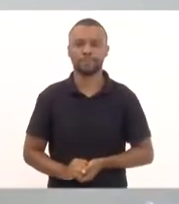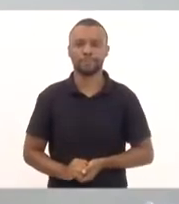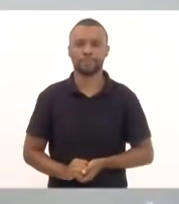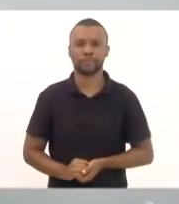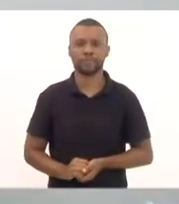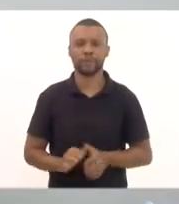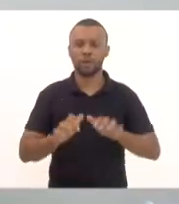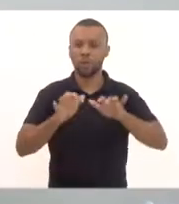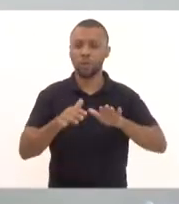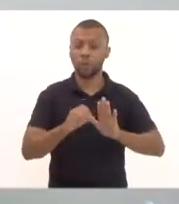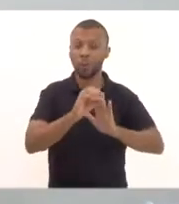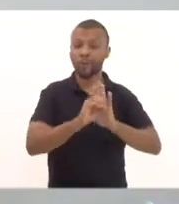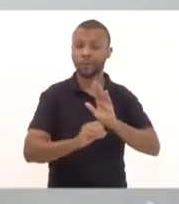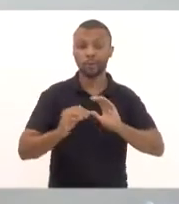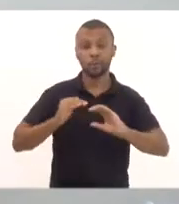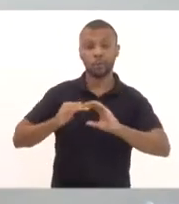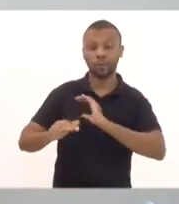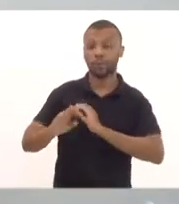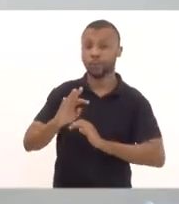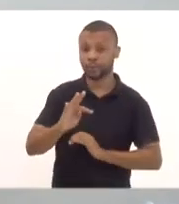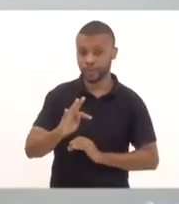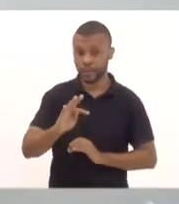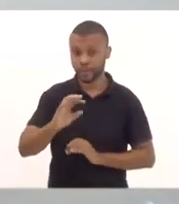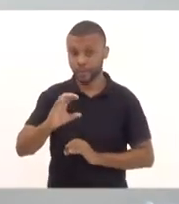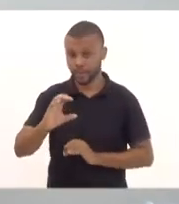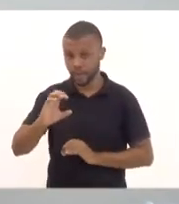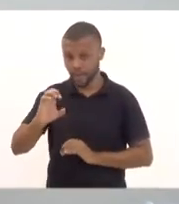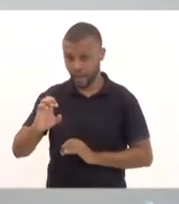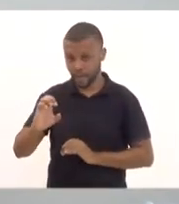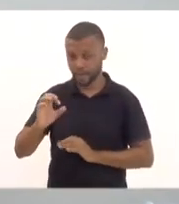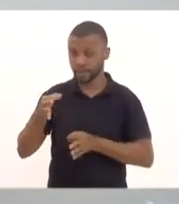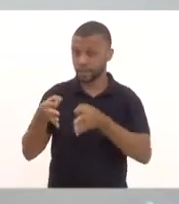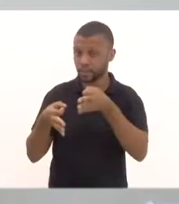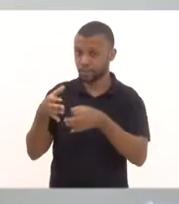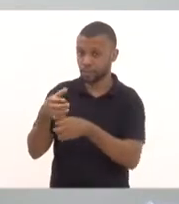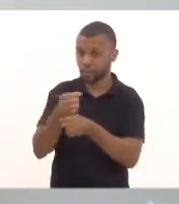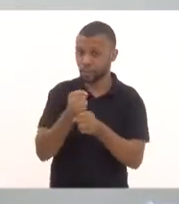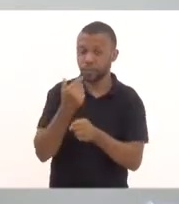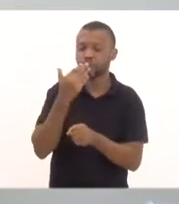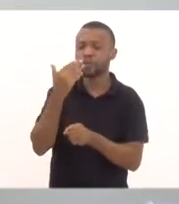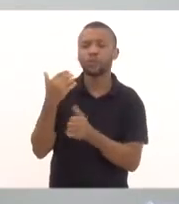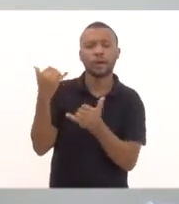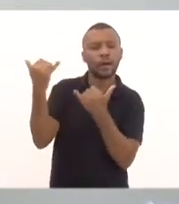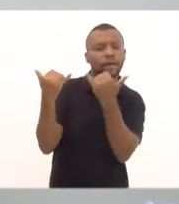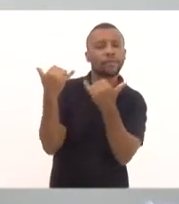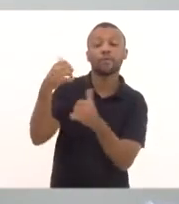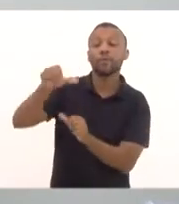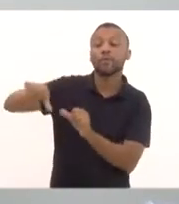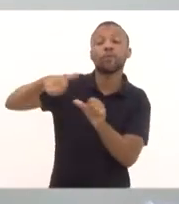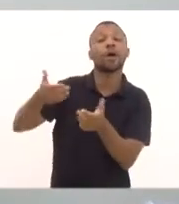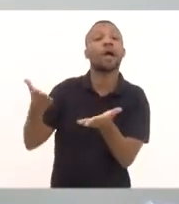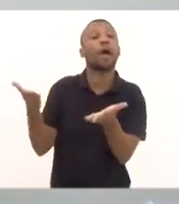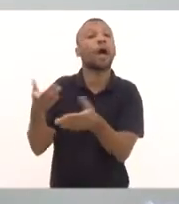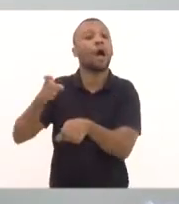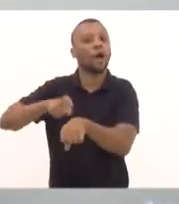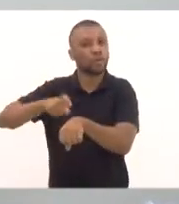Ofício ao Tribunal de Contas do Estado pedindo que atualize as informações